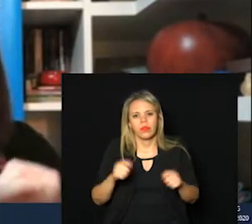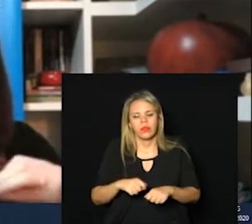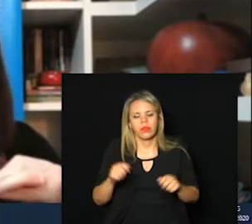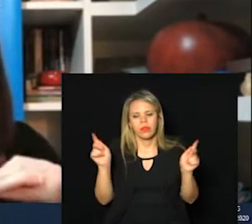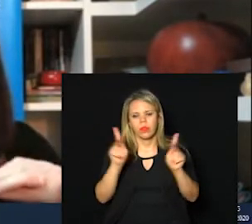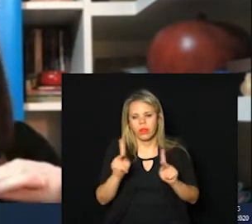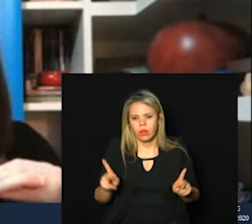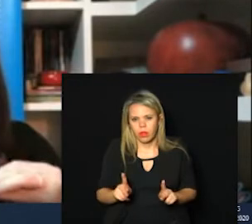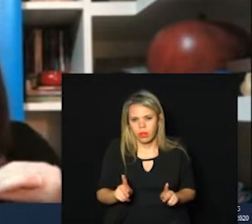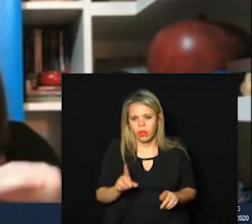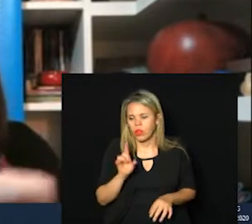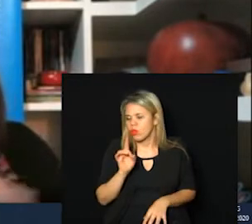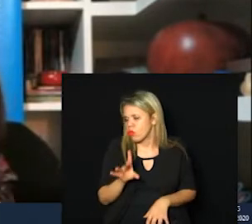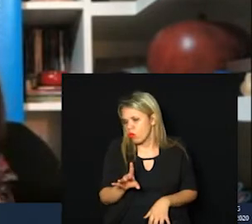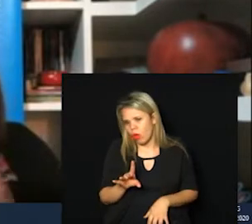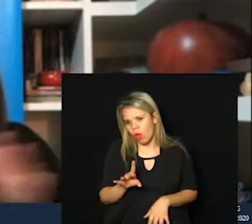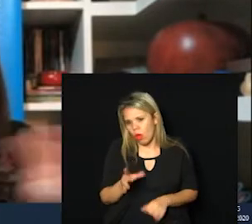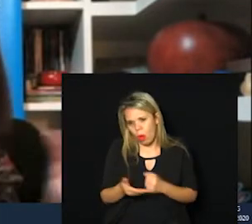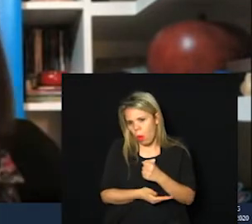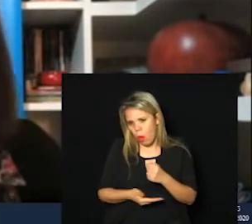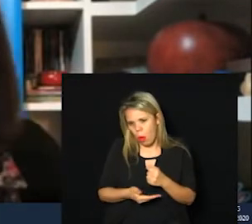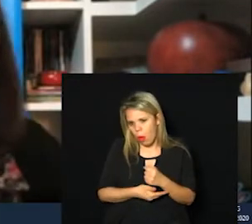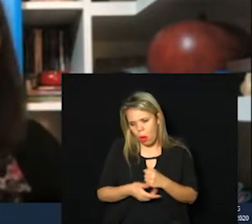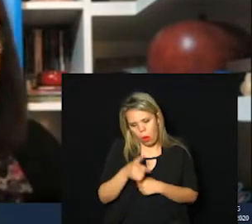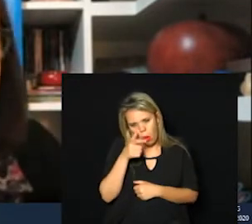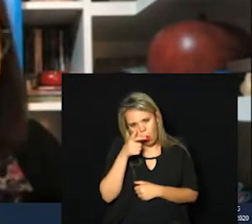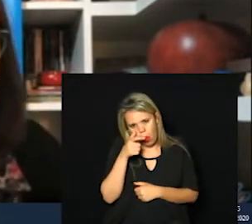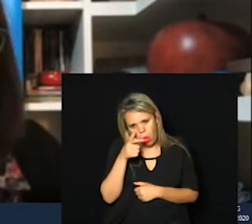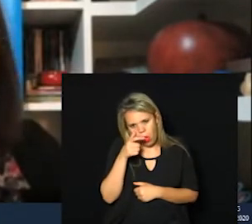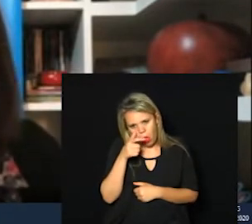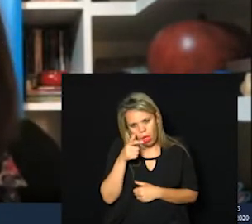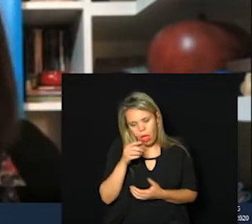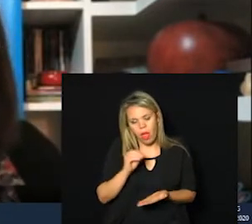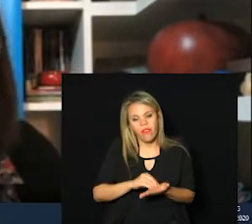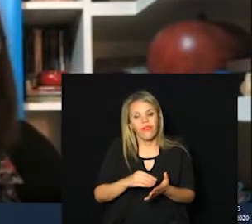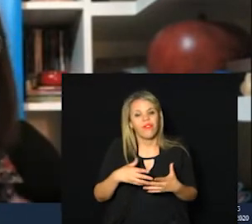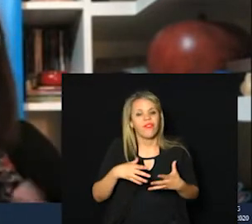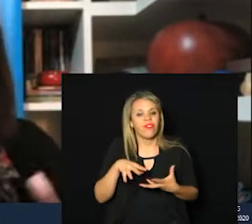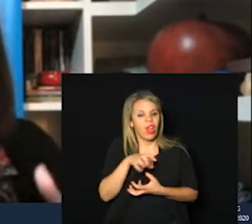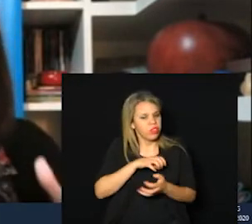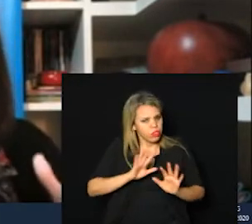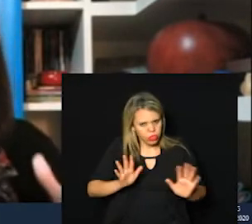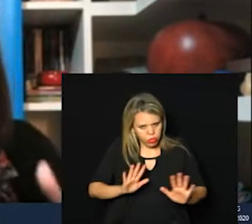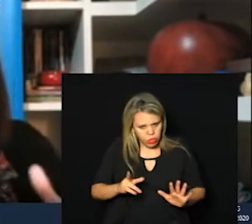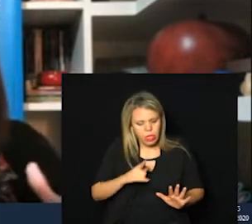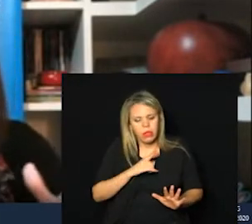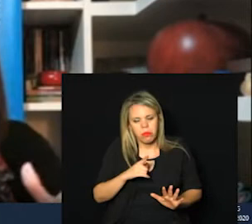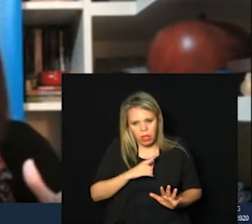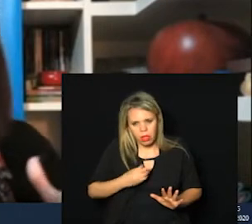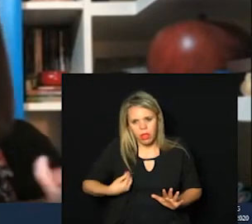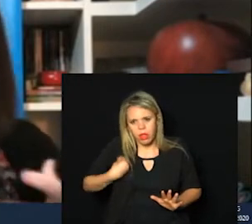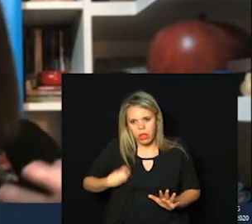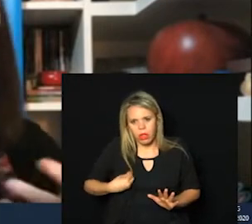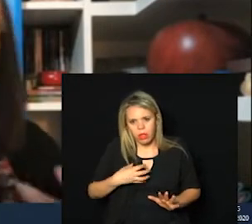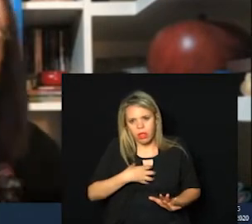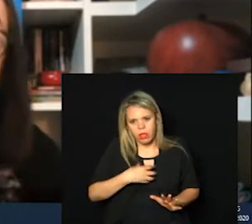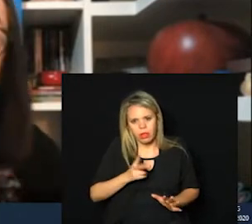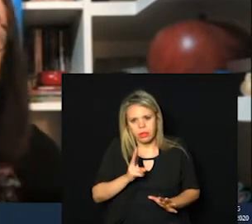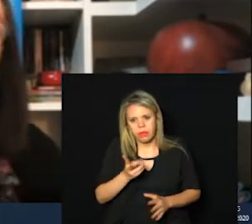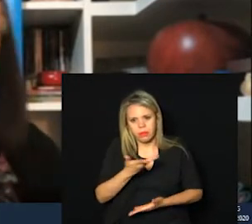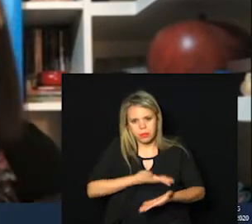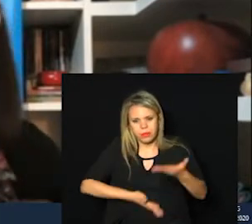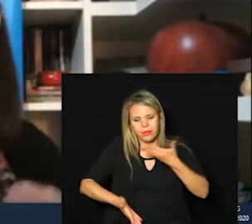seja apenas a ausência da guerra, né? Mas seja um estado de harmonia